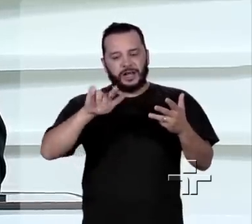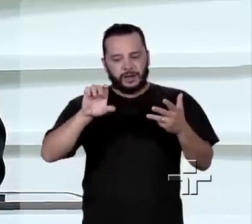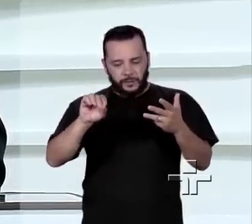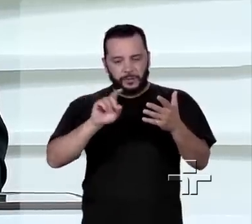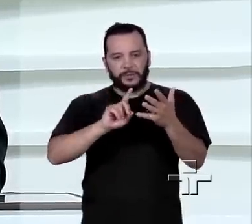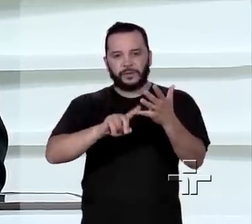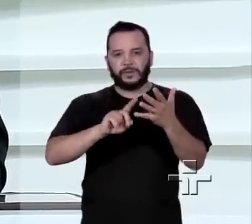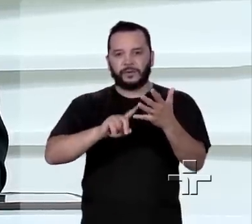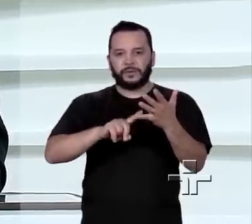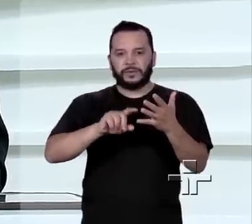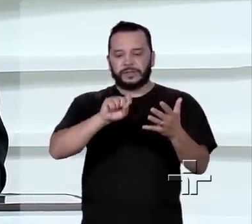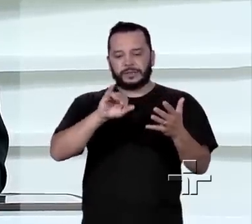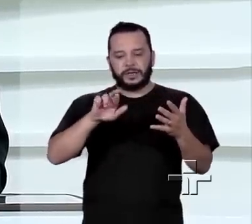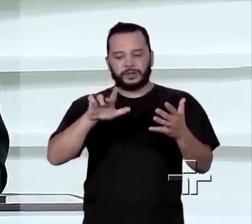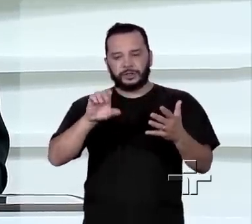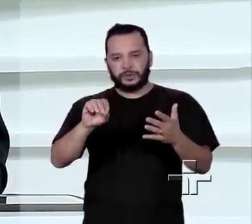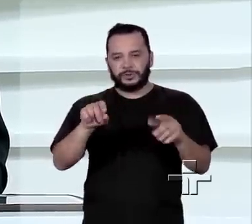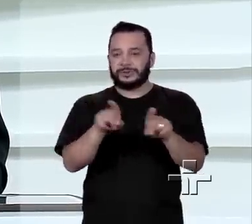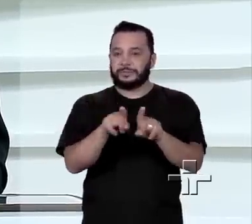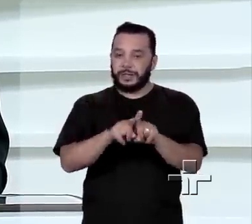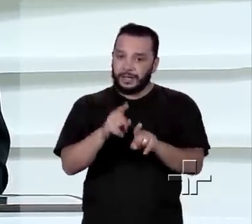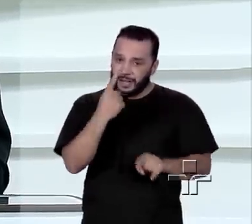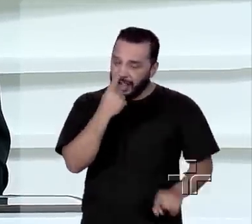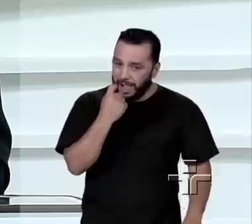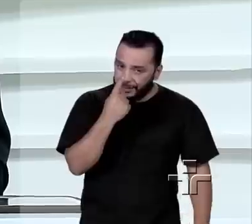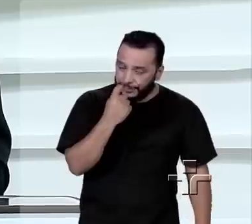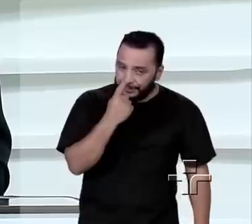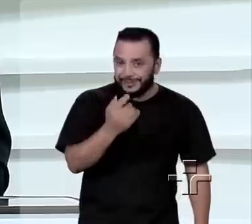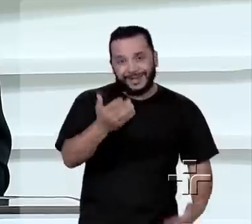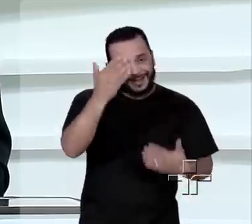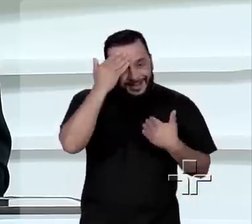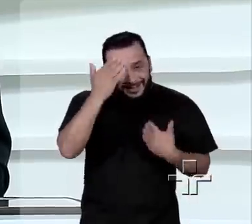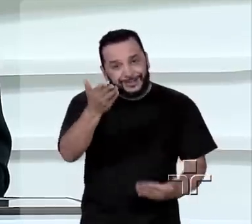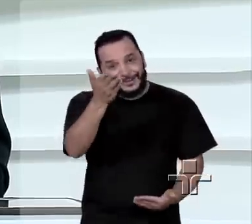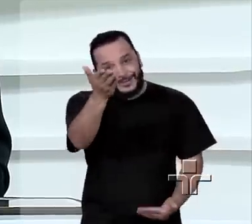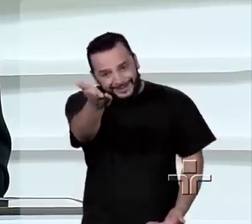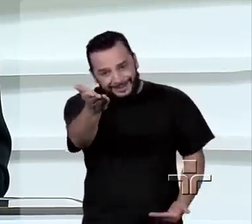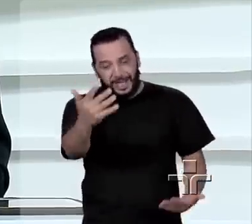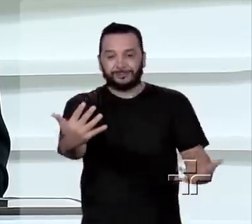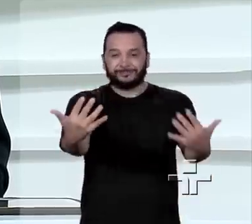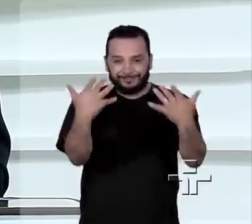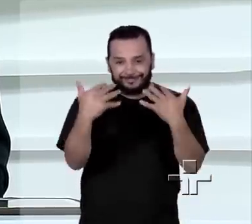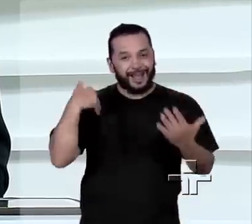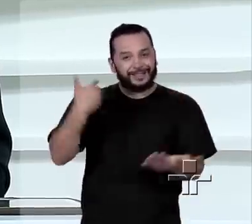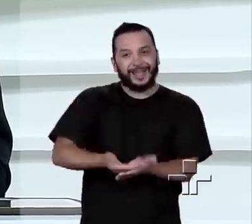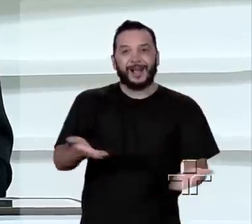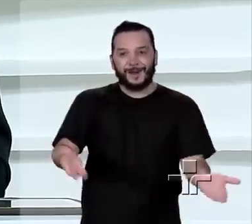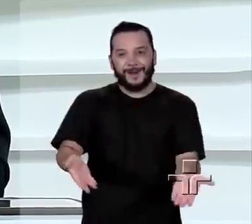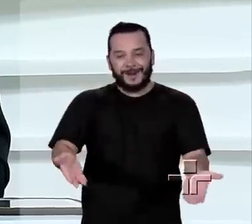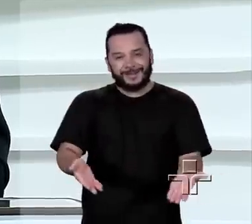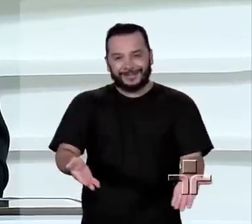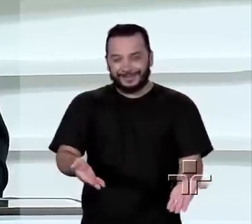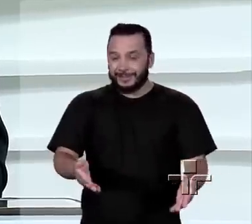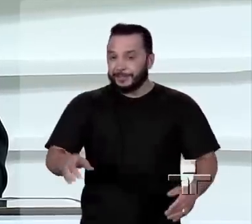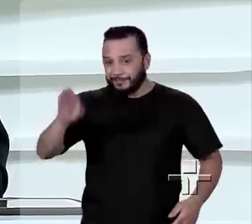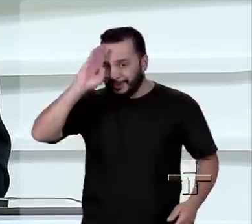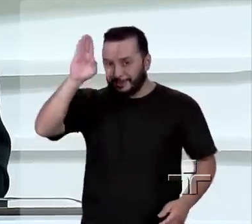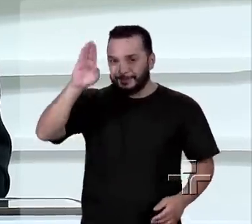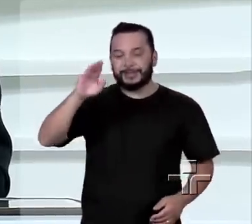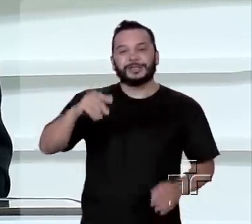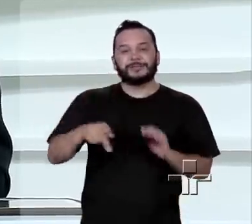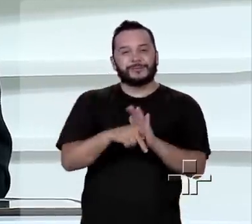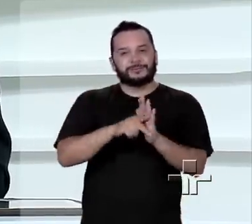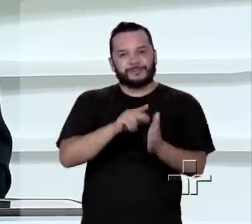Roxo e do nosso cartunista Paulo Caruso. Agradeço também a você que nos acompanhou até agora, e especialmente ao